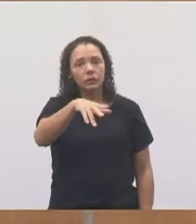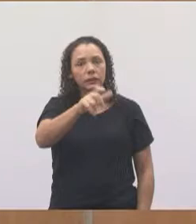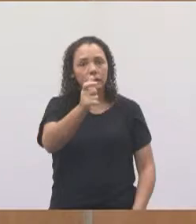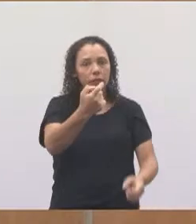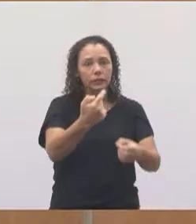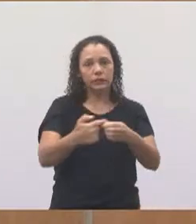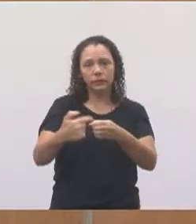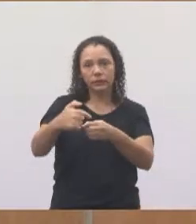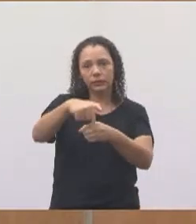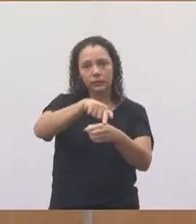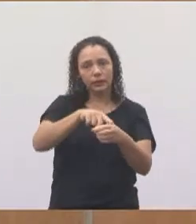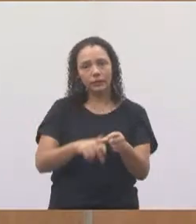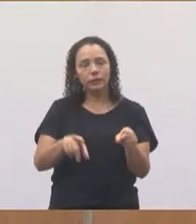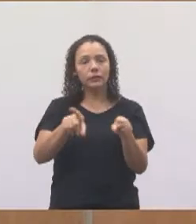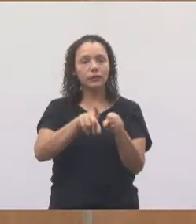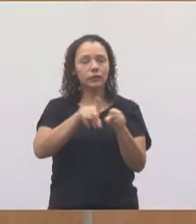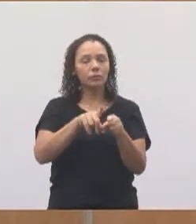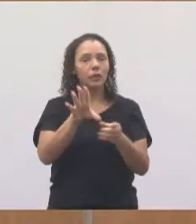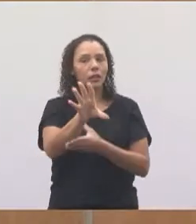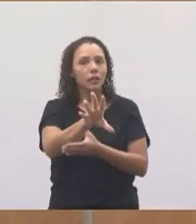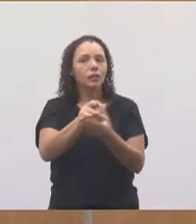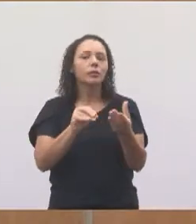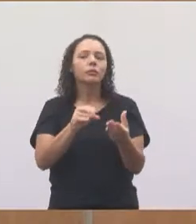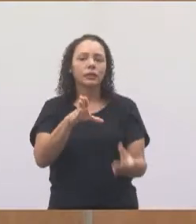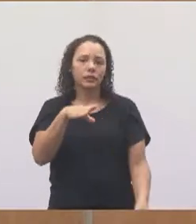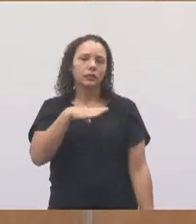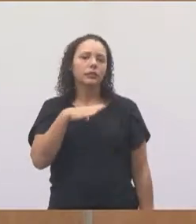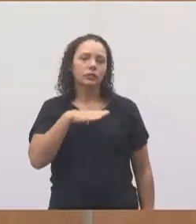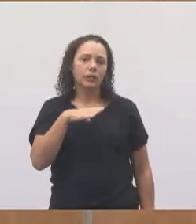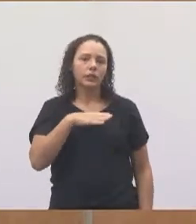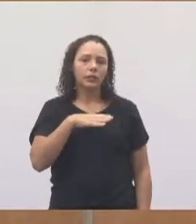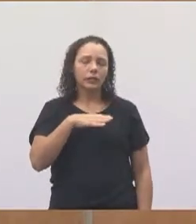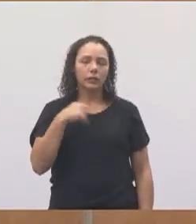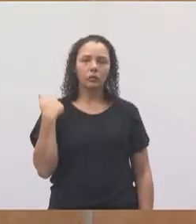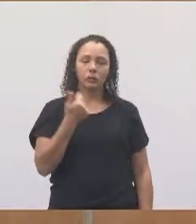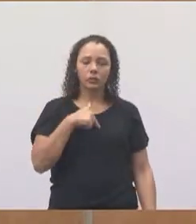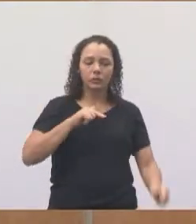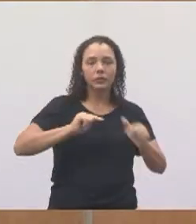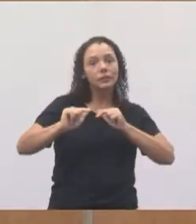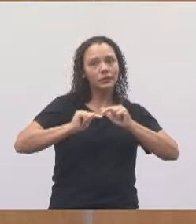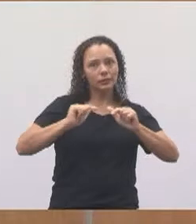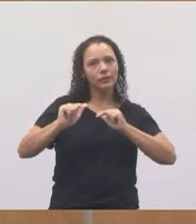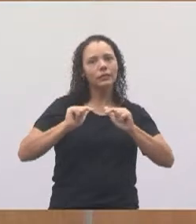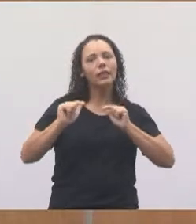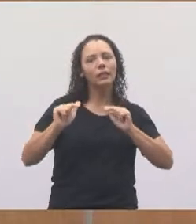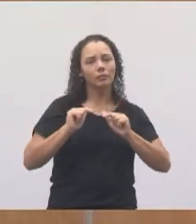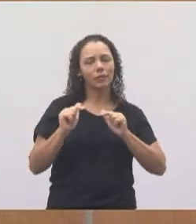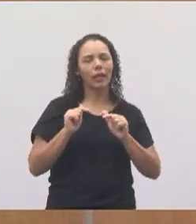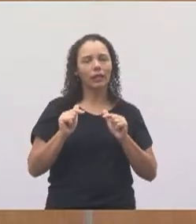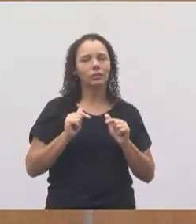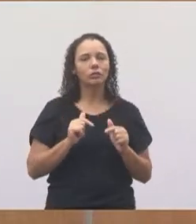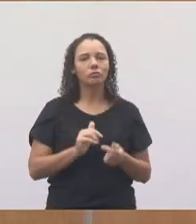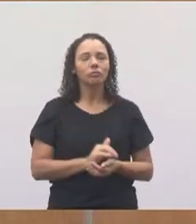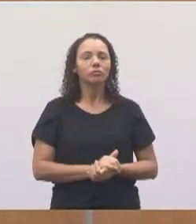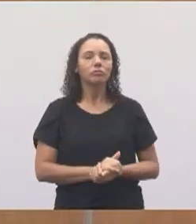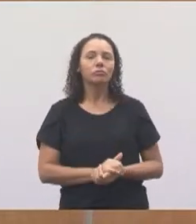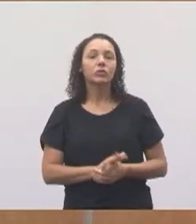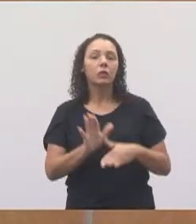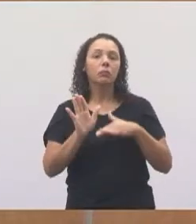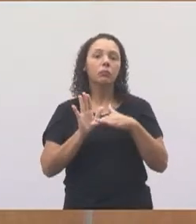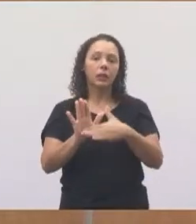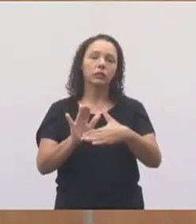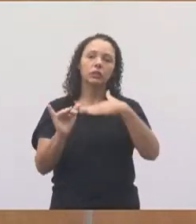institutos a verem o nosso trabalho e verificarem como a gente faz para que eles também façam que a saúde dos